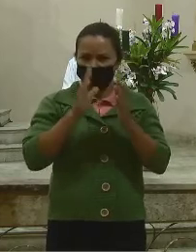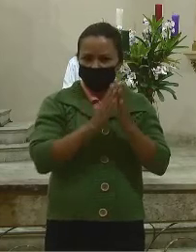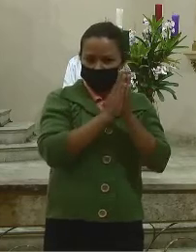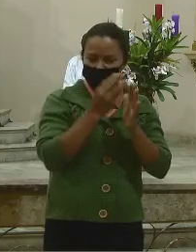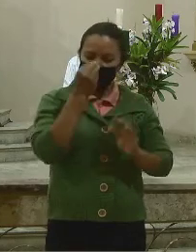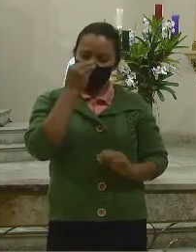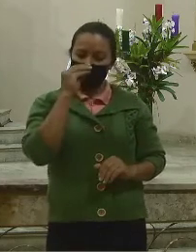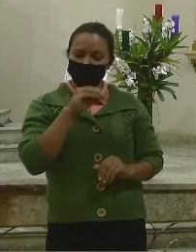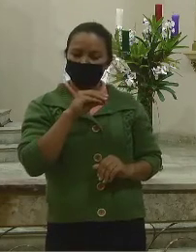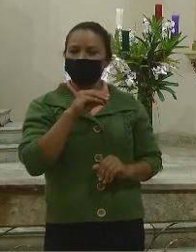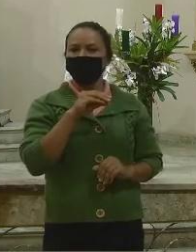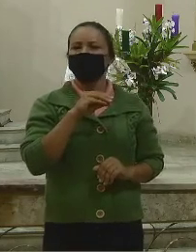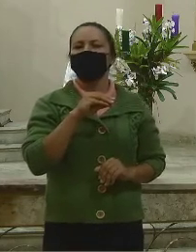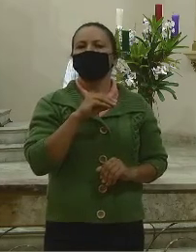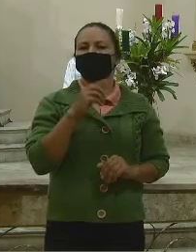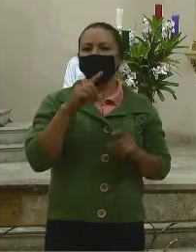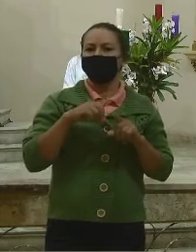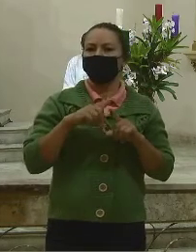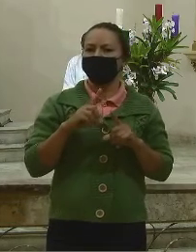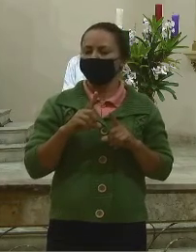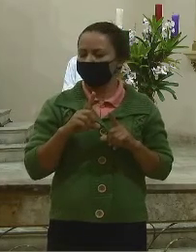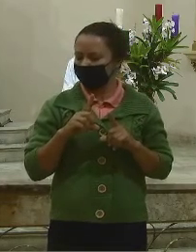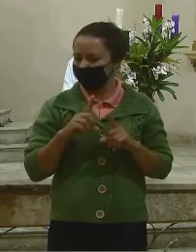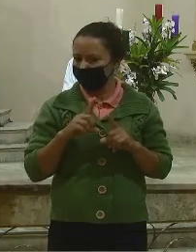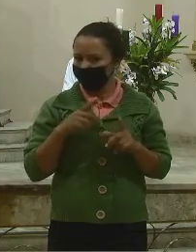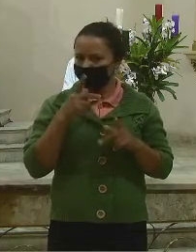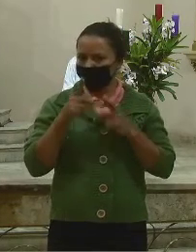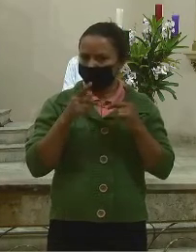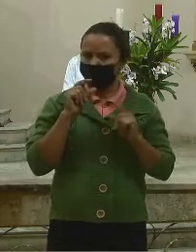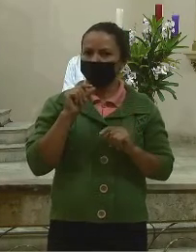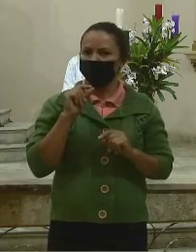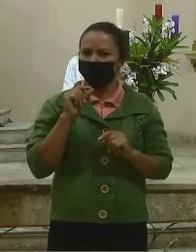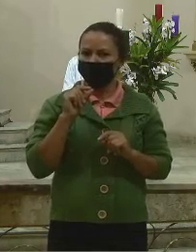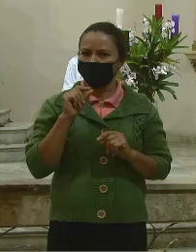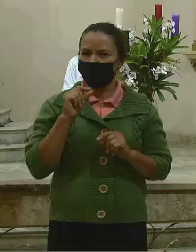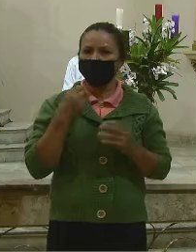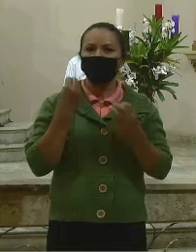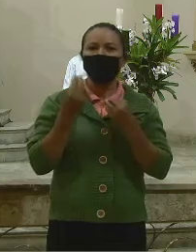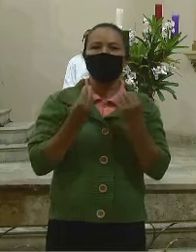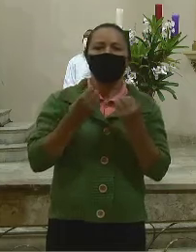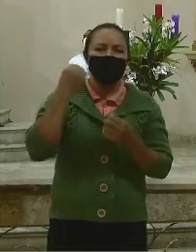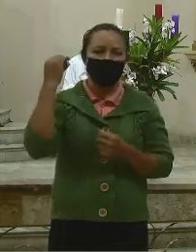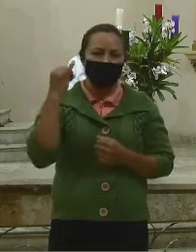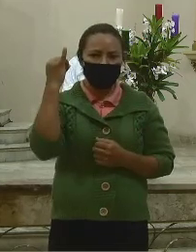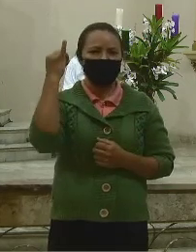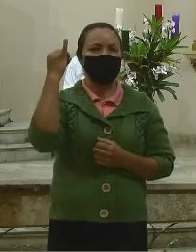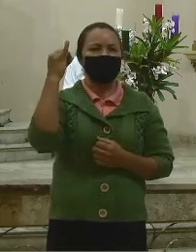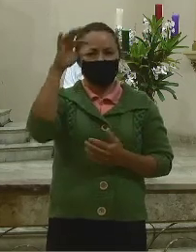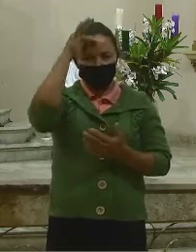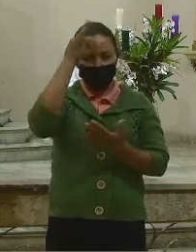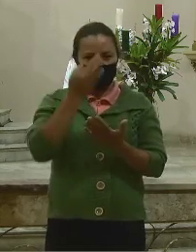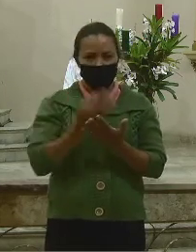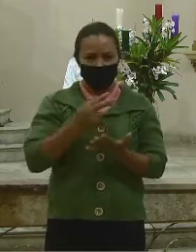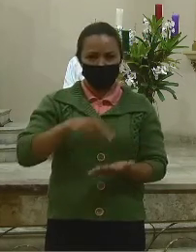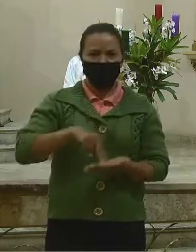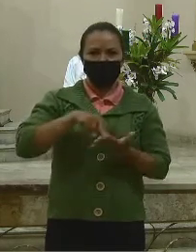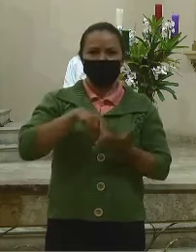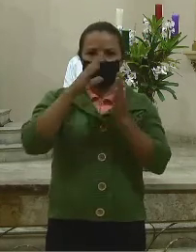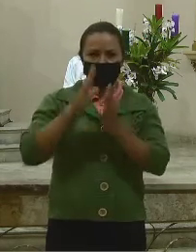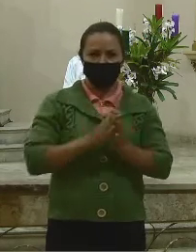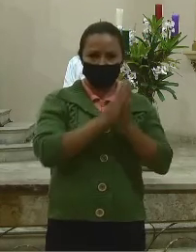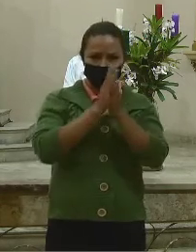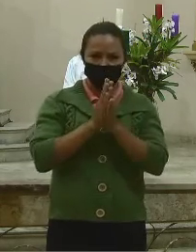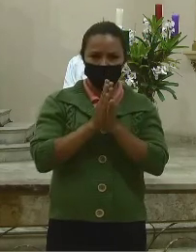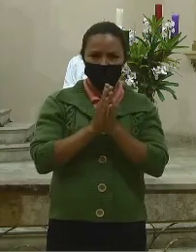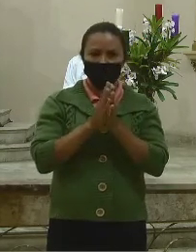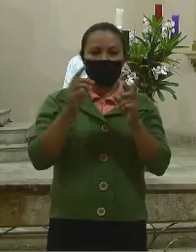Uma expressão contundente, mas para dizer o tanto que é importante centrar a nossa vida na oração, por meio